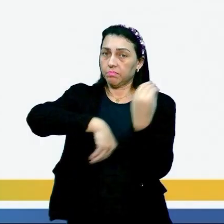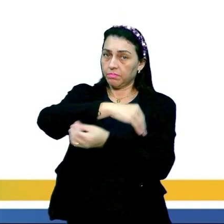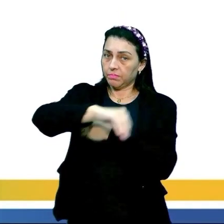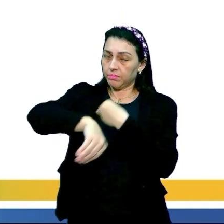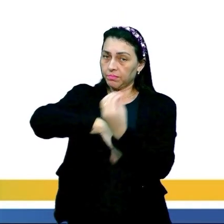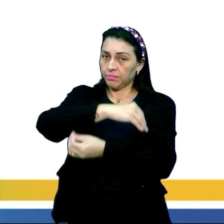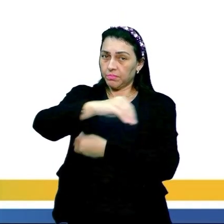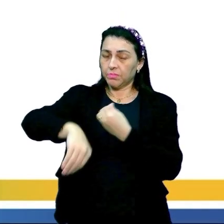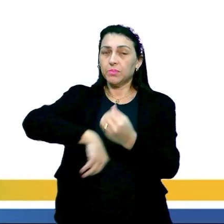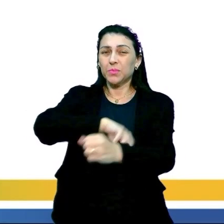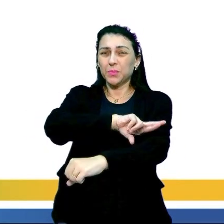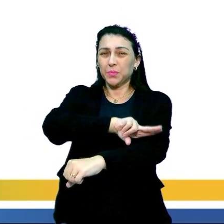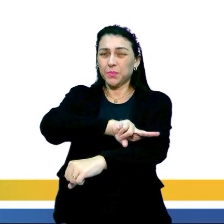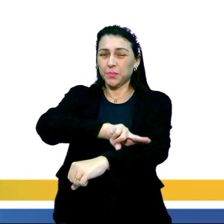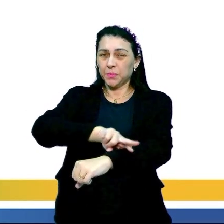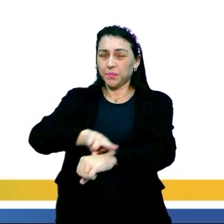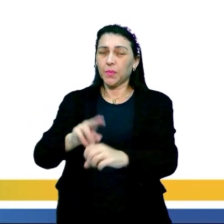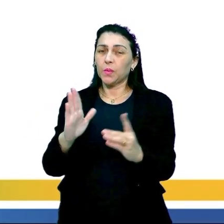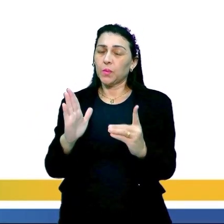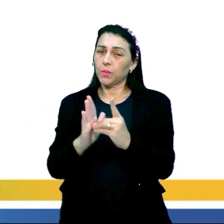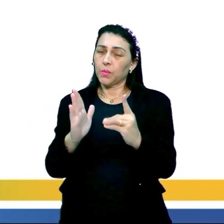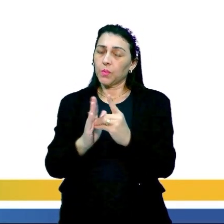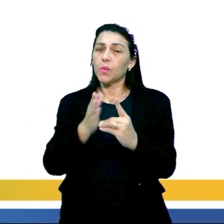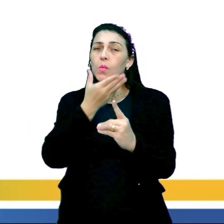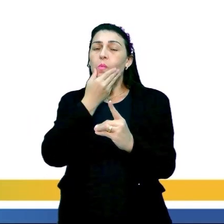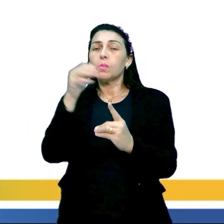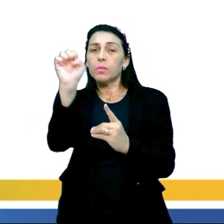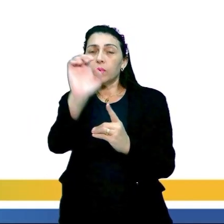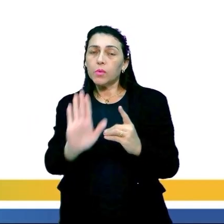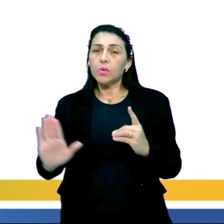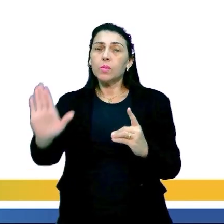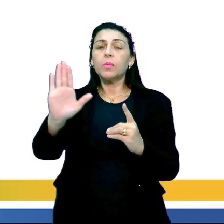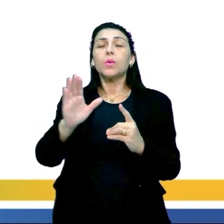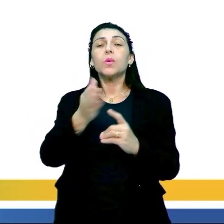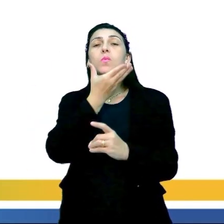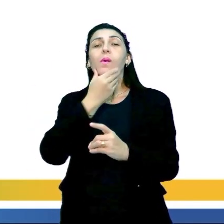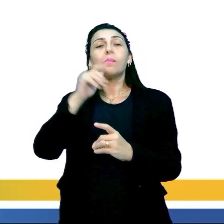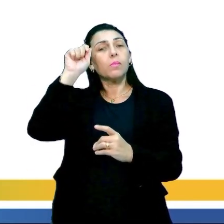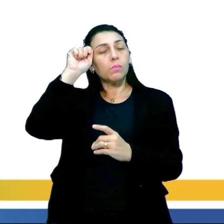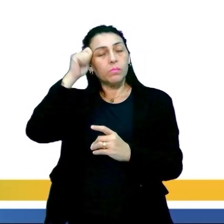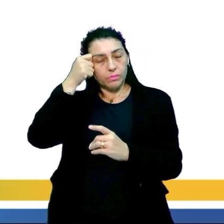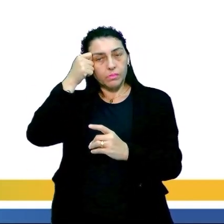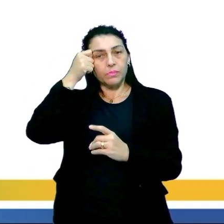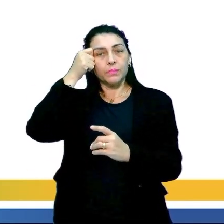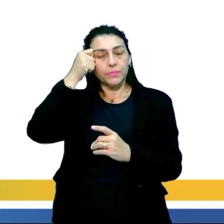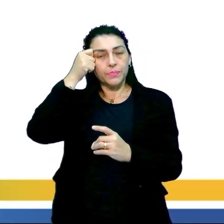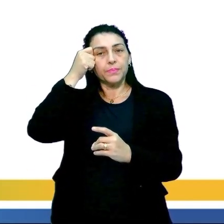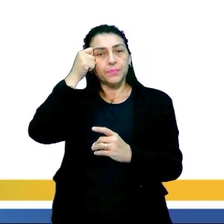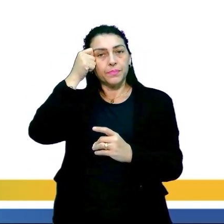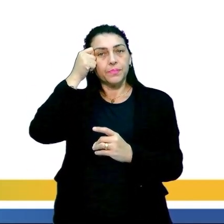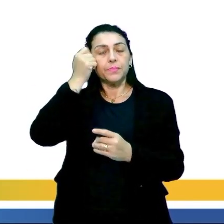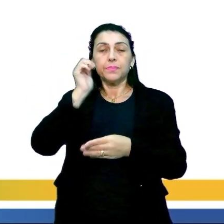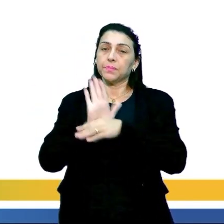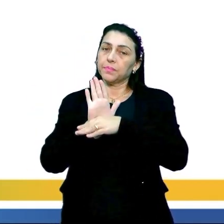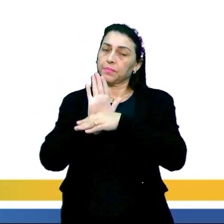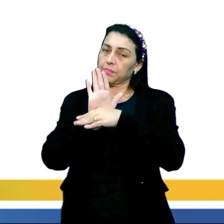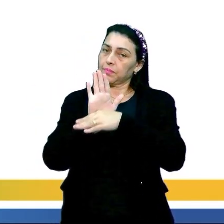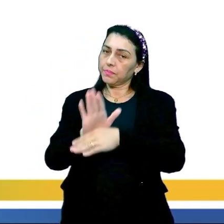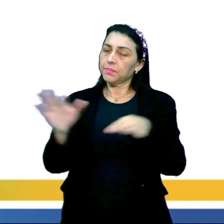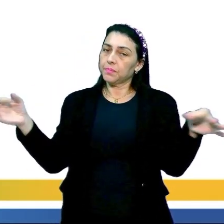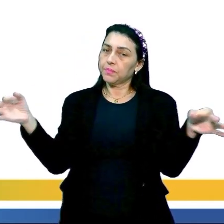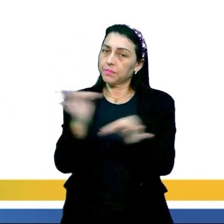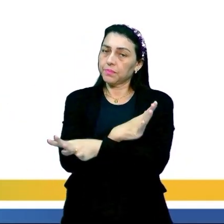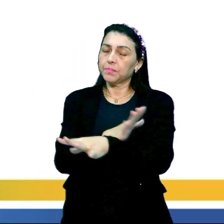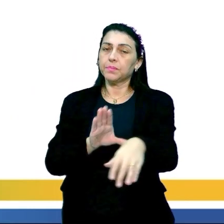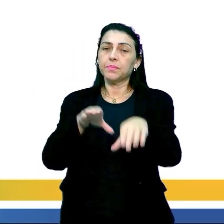de etnias. O índio, o homem europeu e o homem negro, digamos assim, contribuíram para a formação